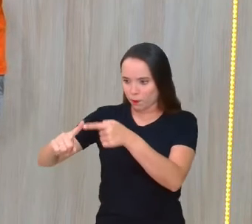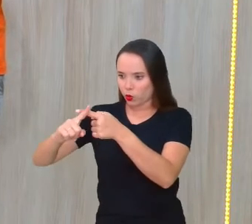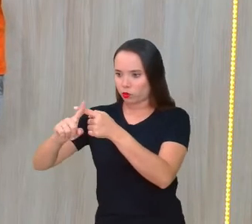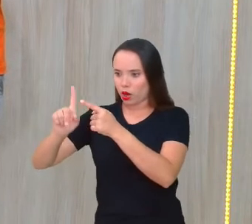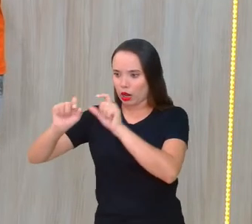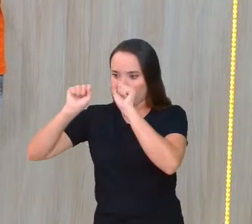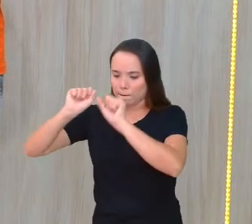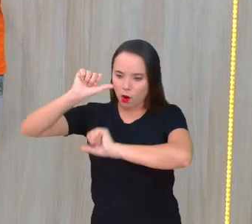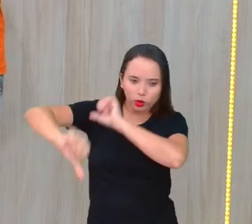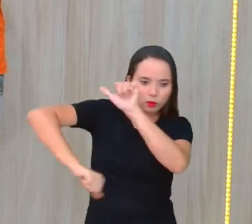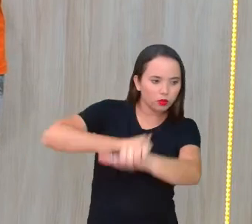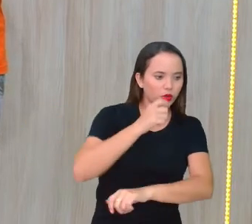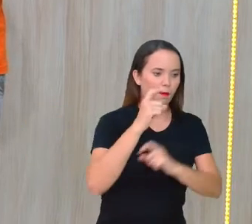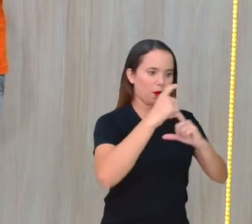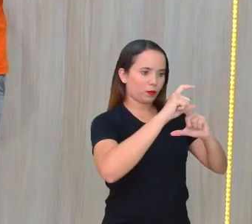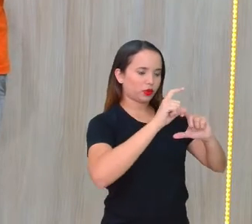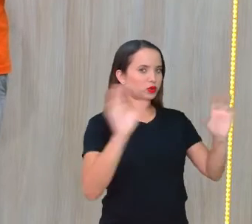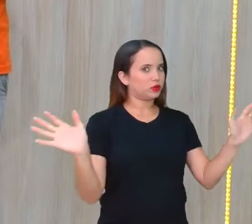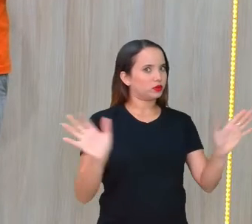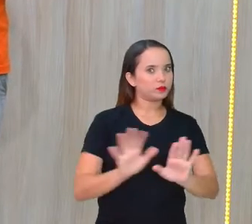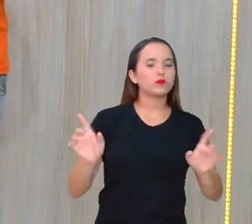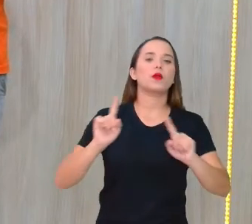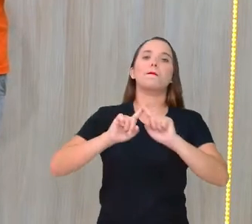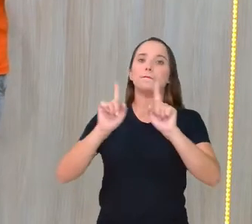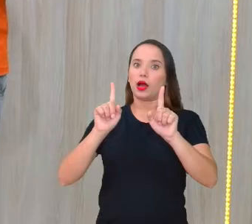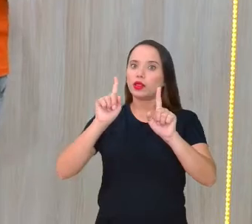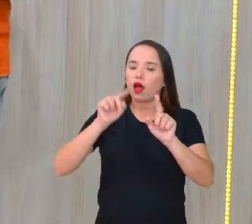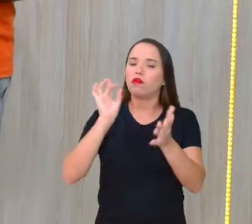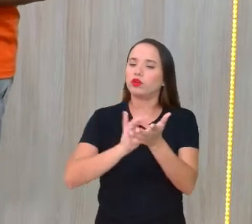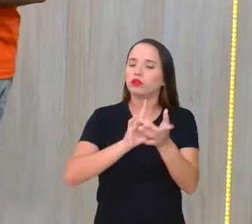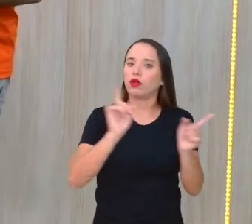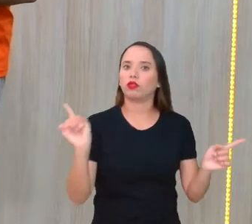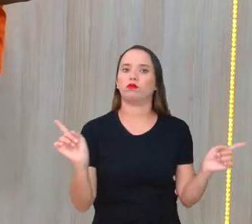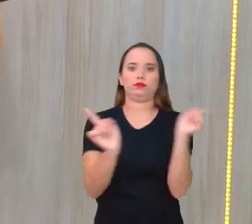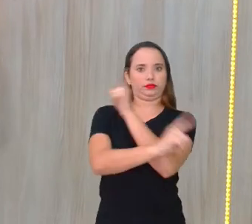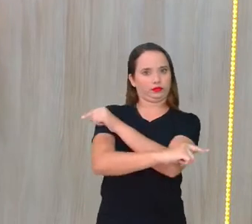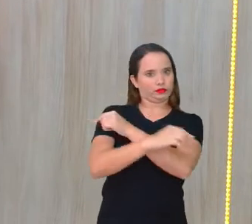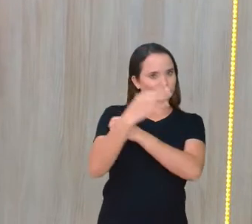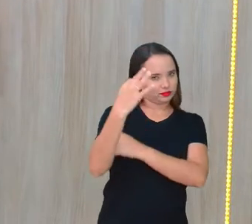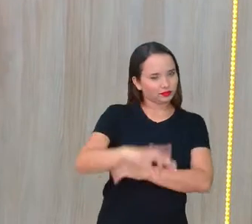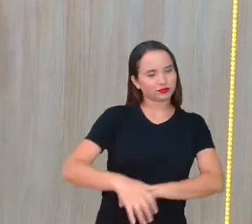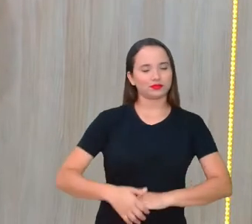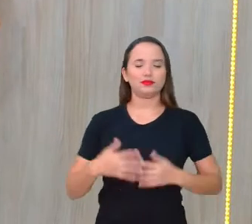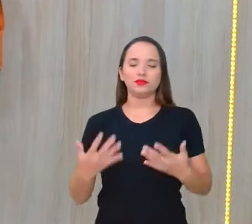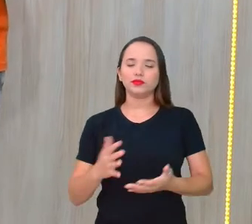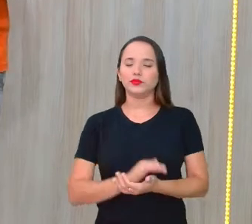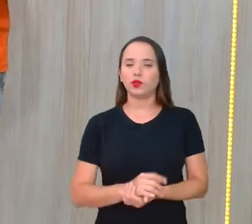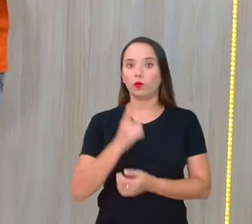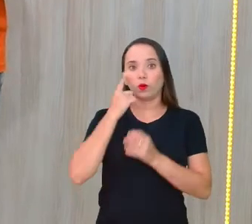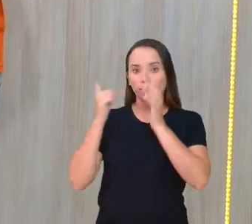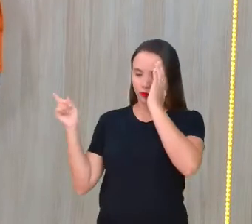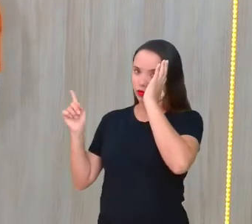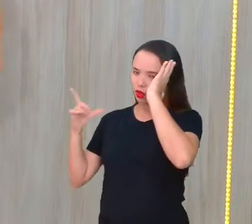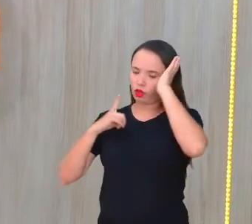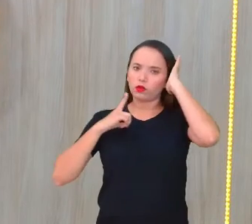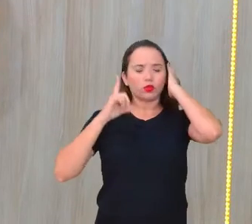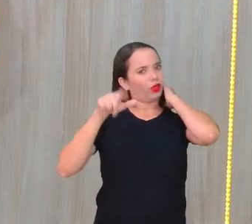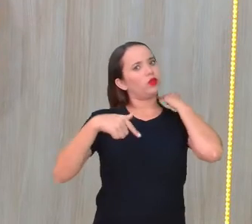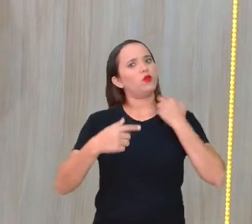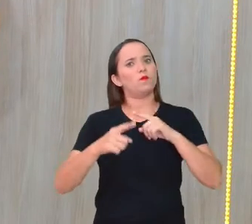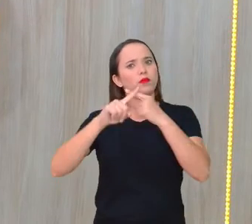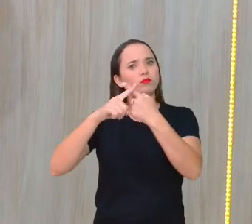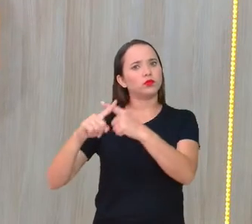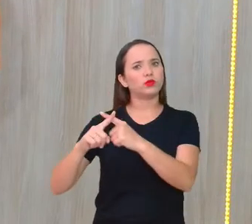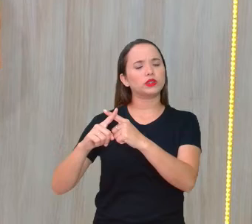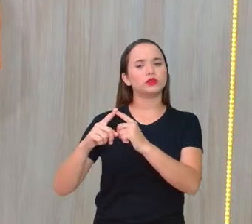numa potenciação, tá certo? O que vale é o contrário. Mas vamos ver aqui. Aí eu tenho uma multiplicação, de fato, é 3 vezes